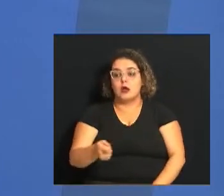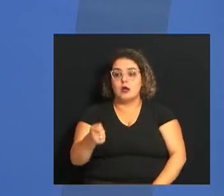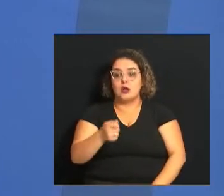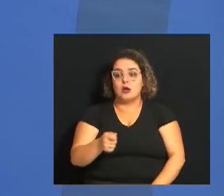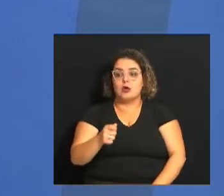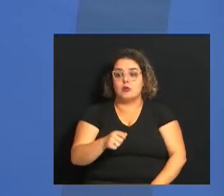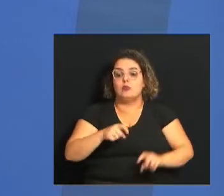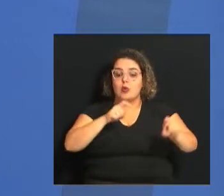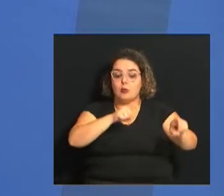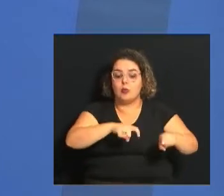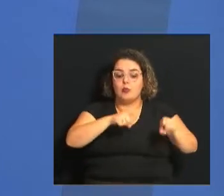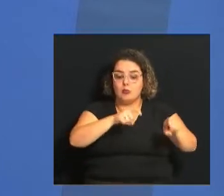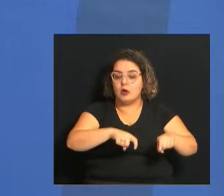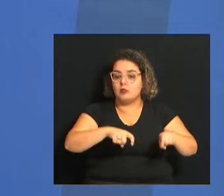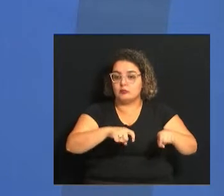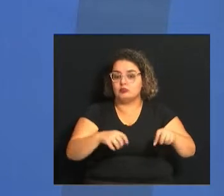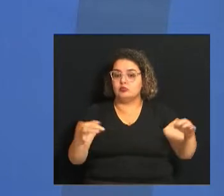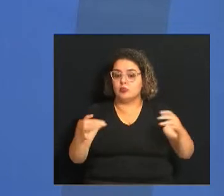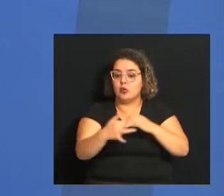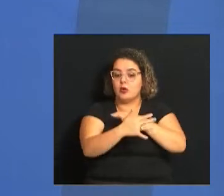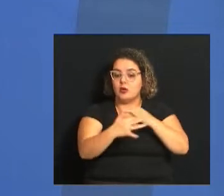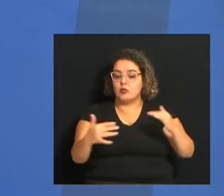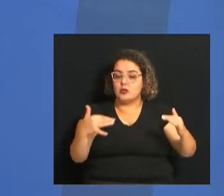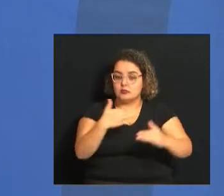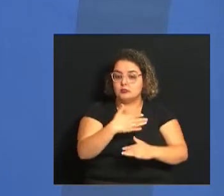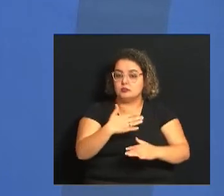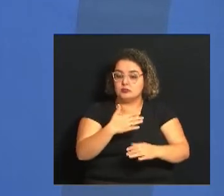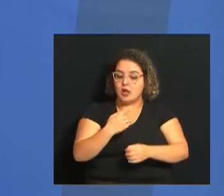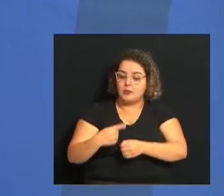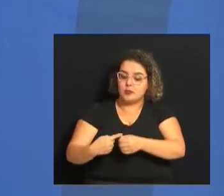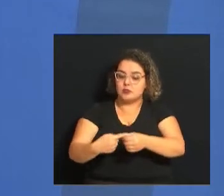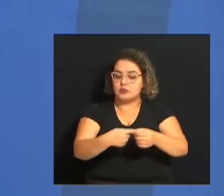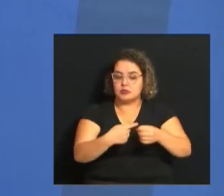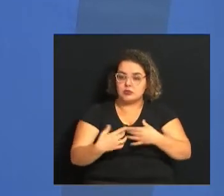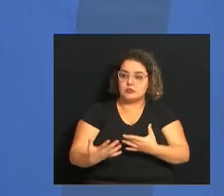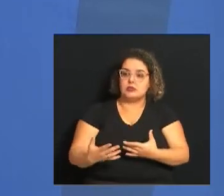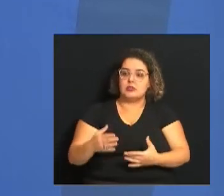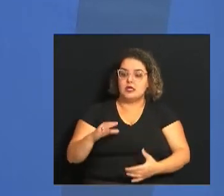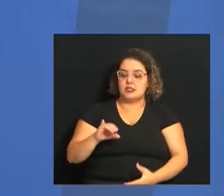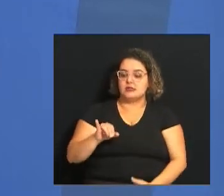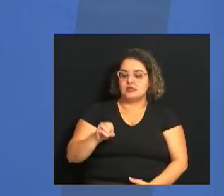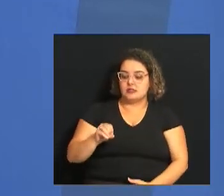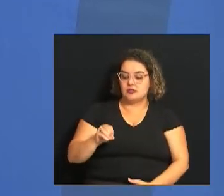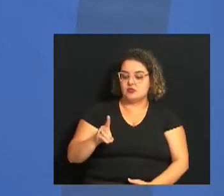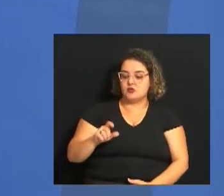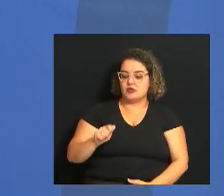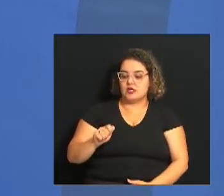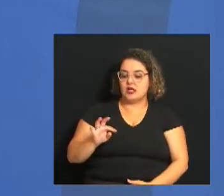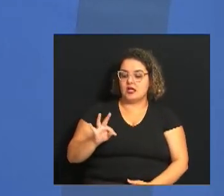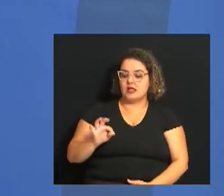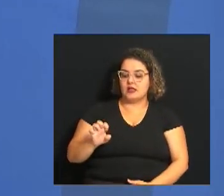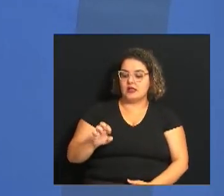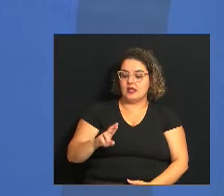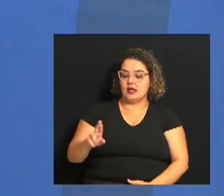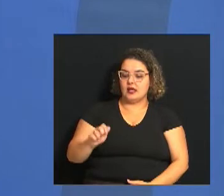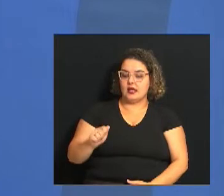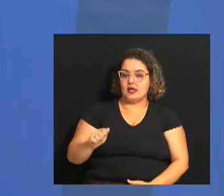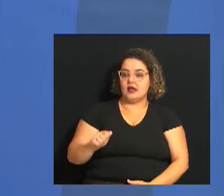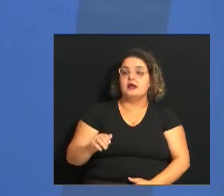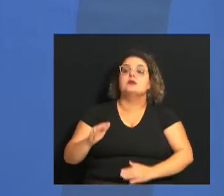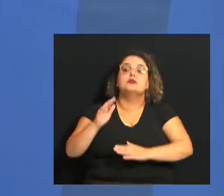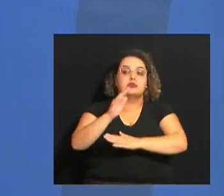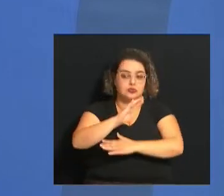da Agricultura Urbana e Periurbana de Campinas e região Cio da Terra. A gente lembra que aqui, inclusive, no Câmara Notícias, já